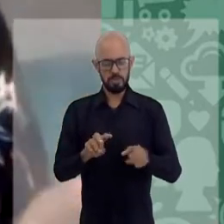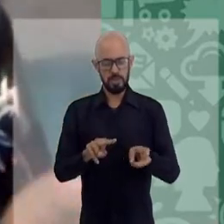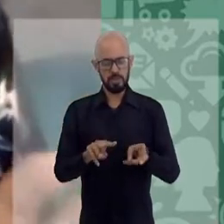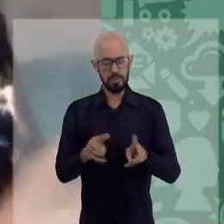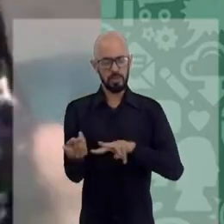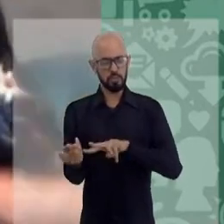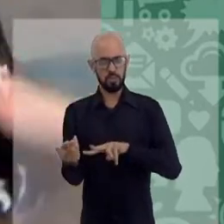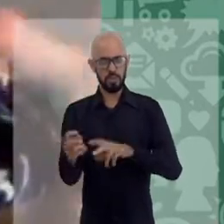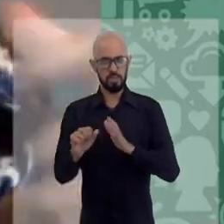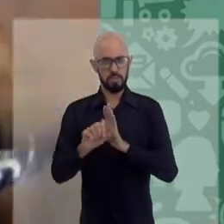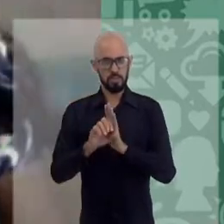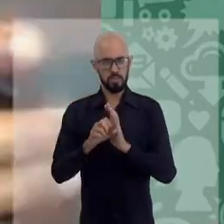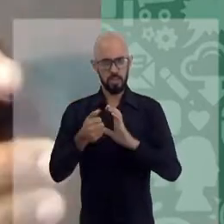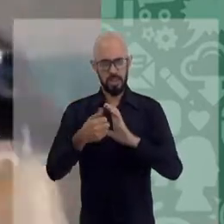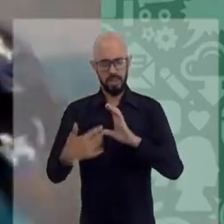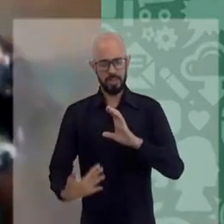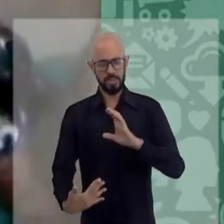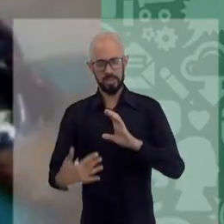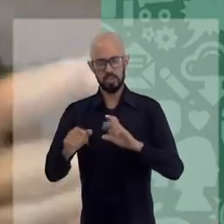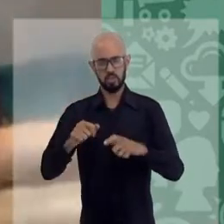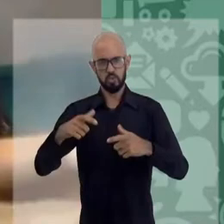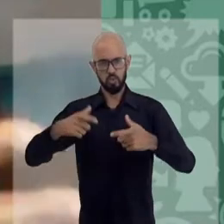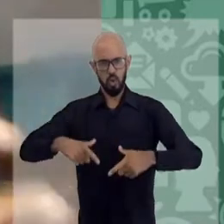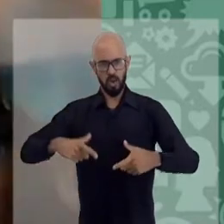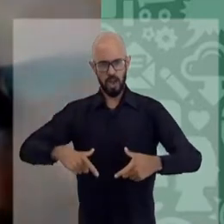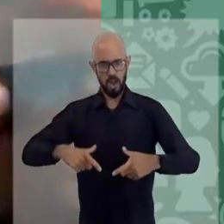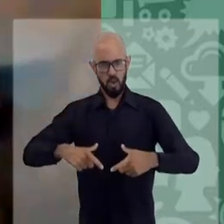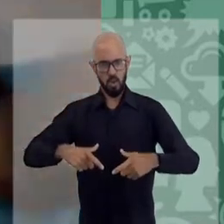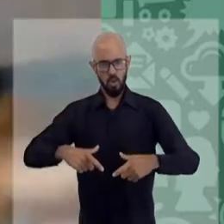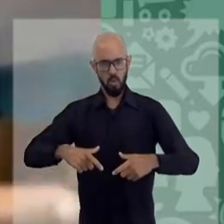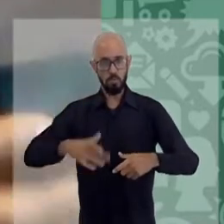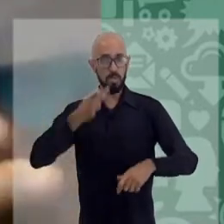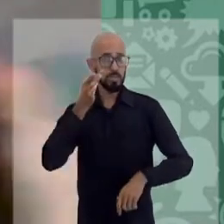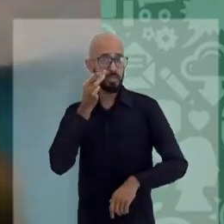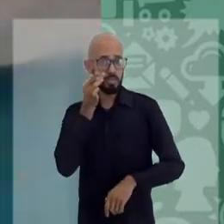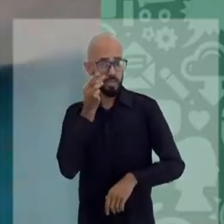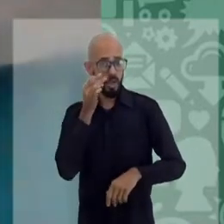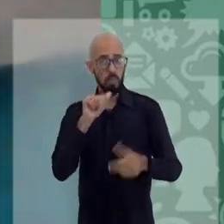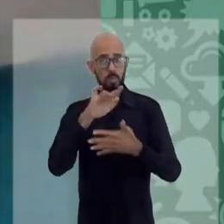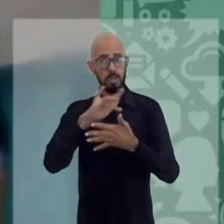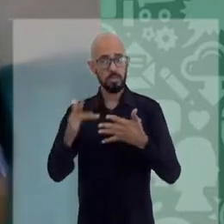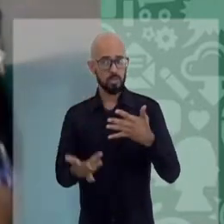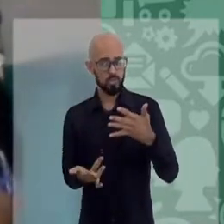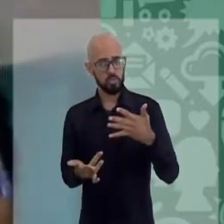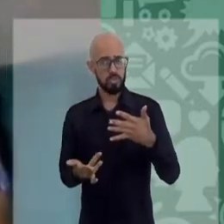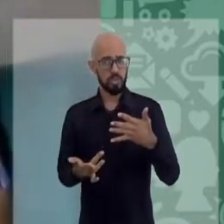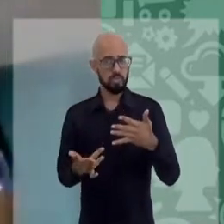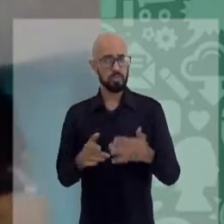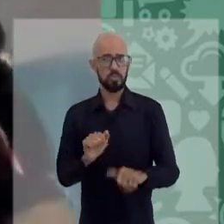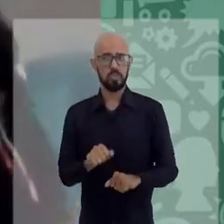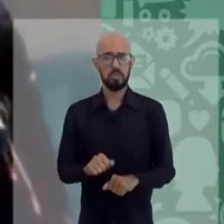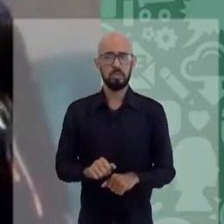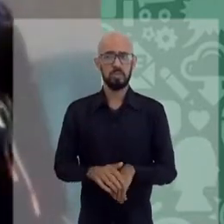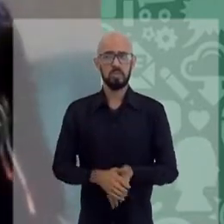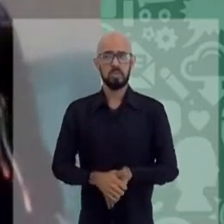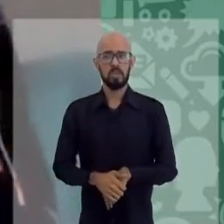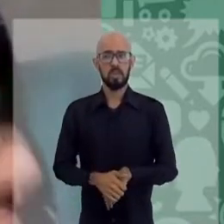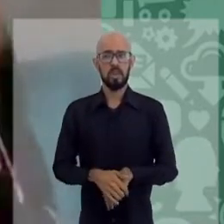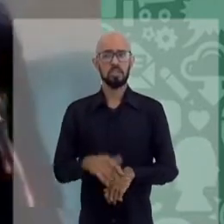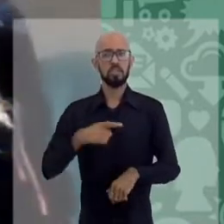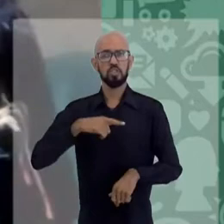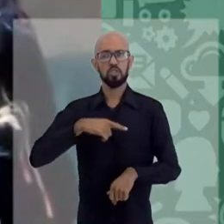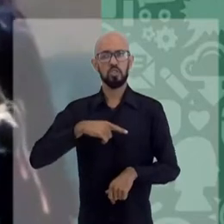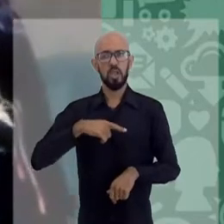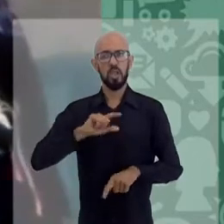transferindo muito dessas características do espaço público físico presencial para as redes sociais. Então, a gente